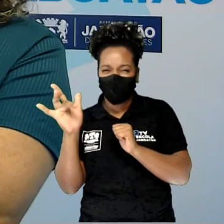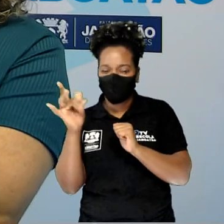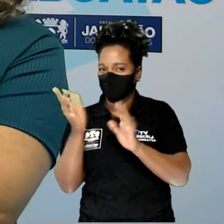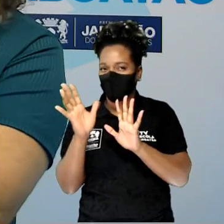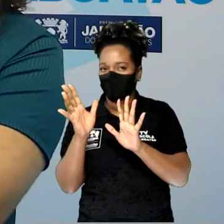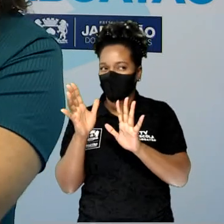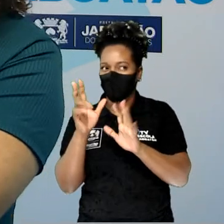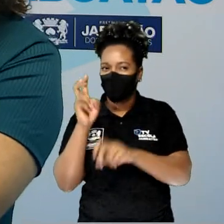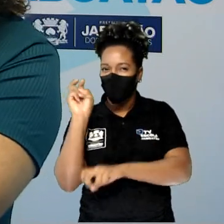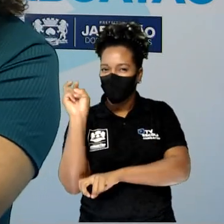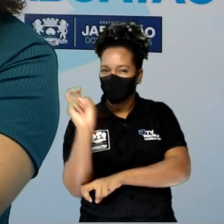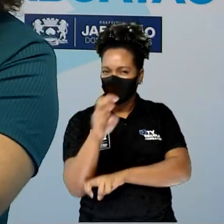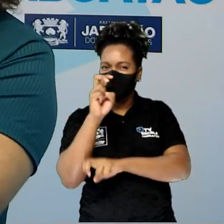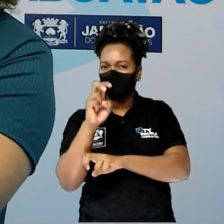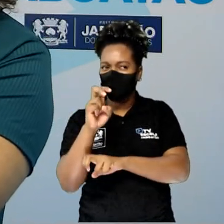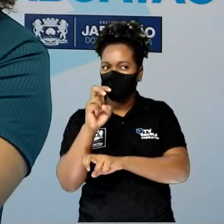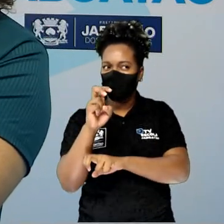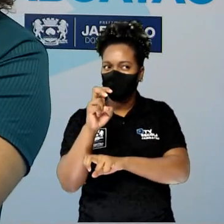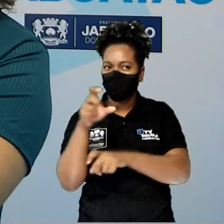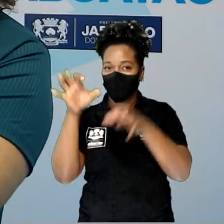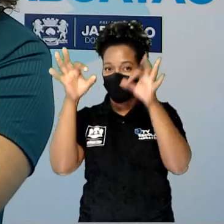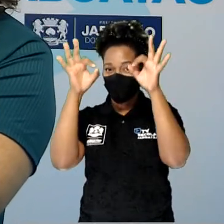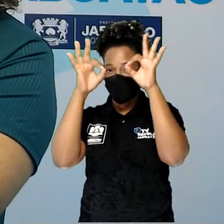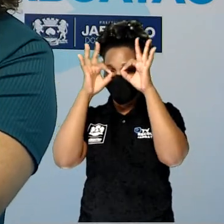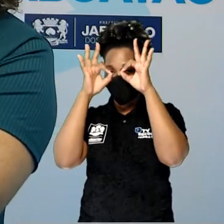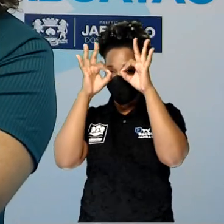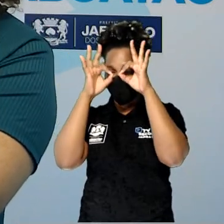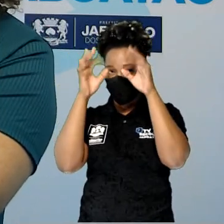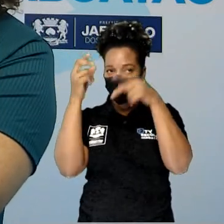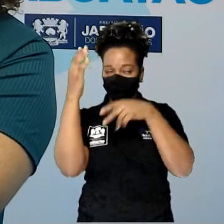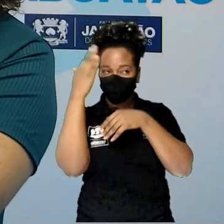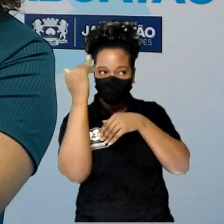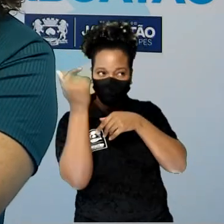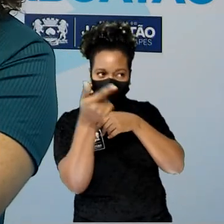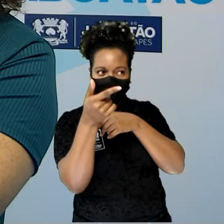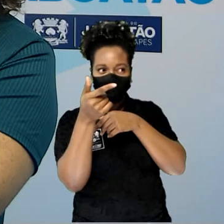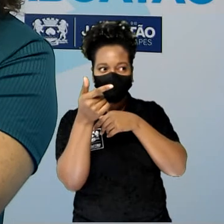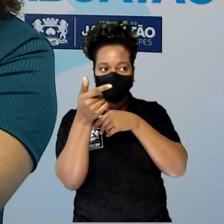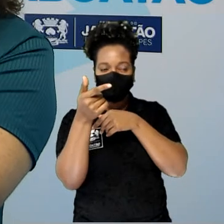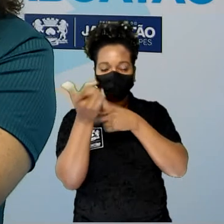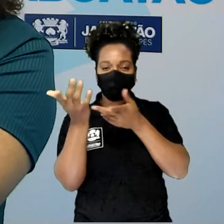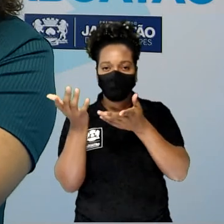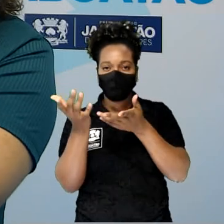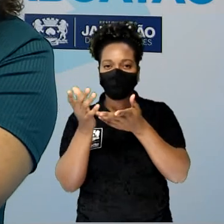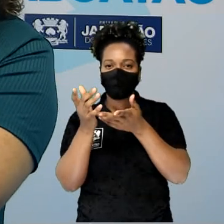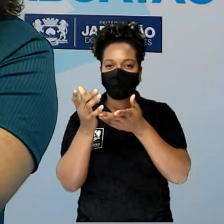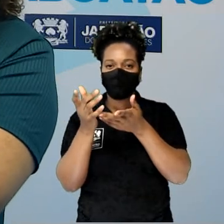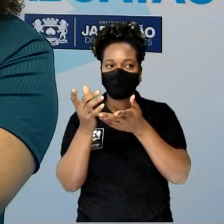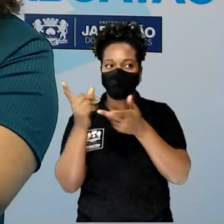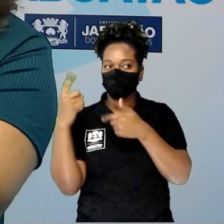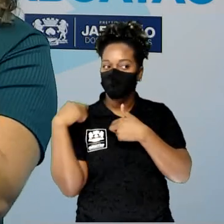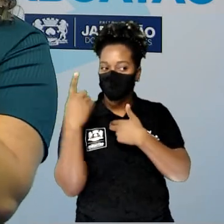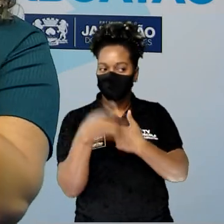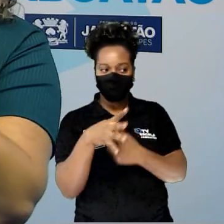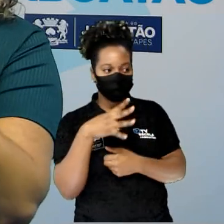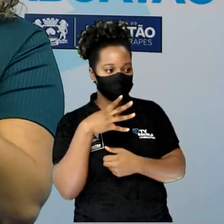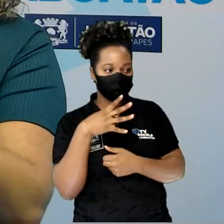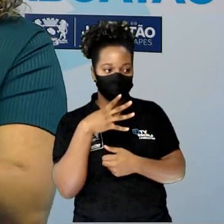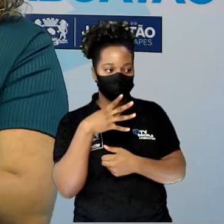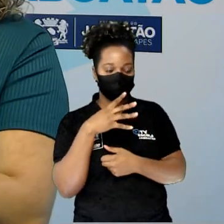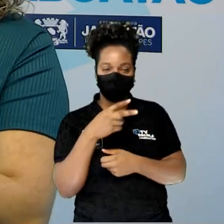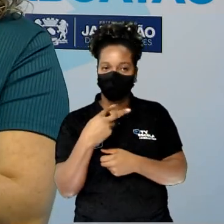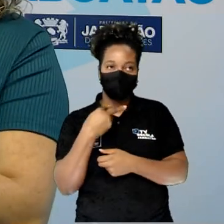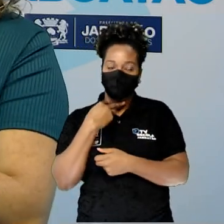seria venenosa? Dona Coruja sabida falou da cabeça da bicharada. Do que não conhecemos, não